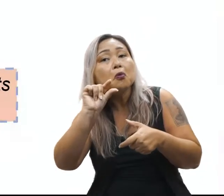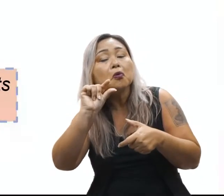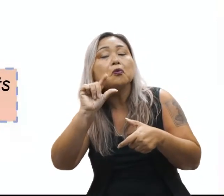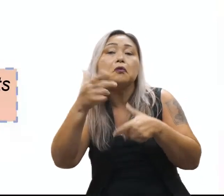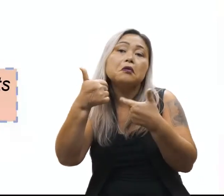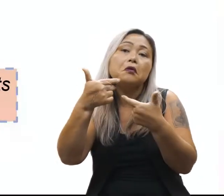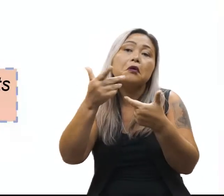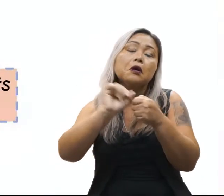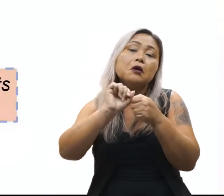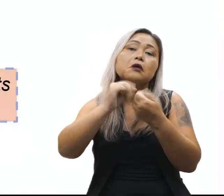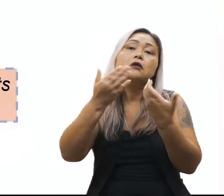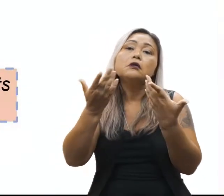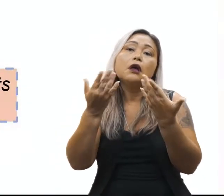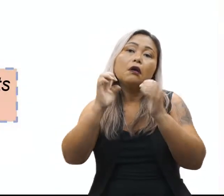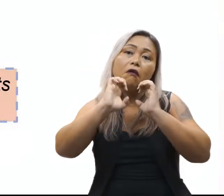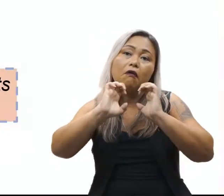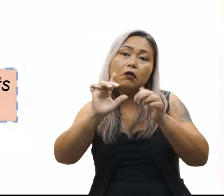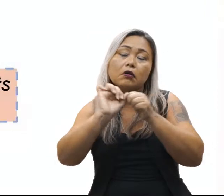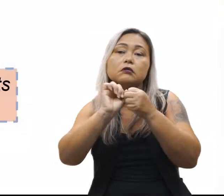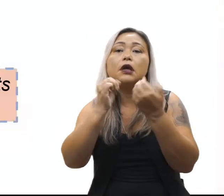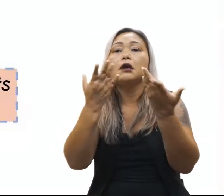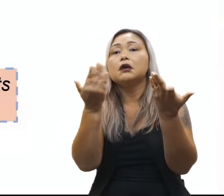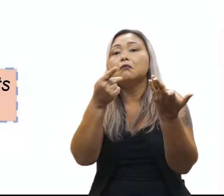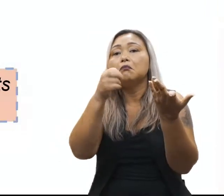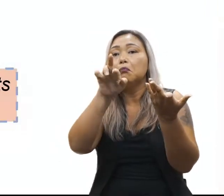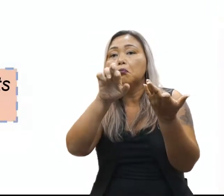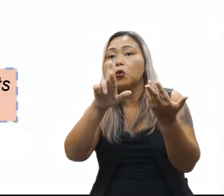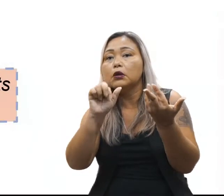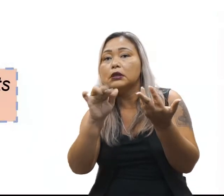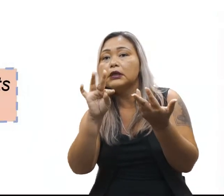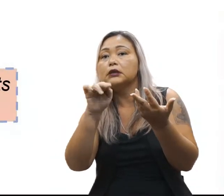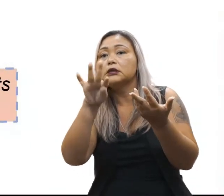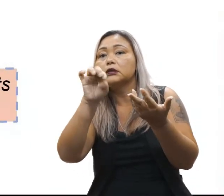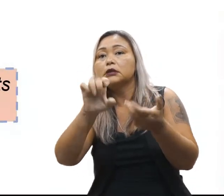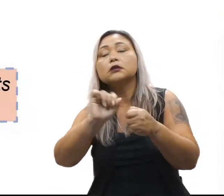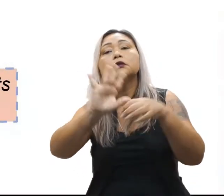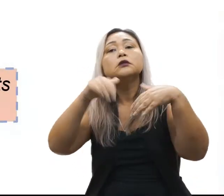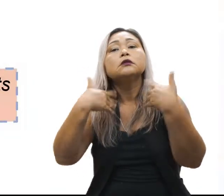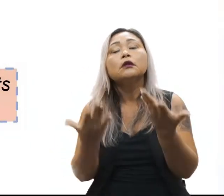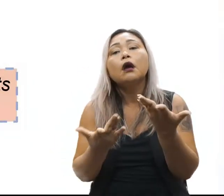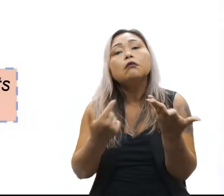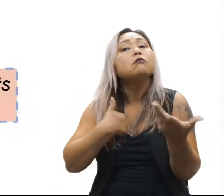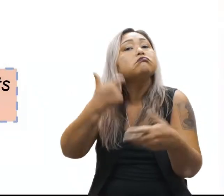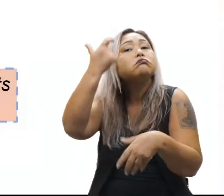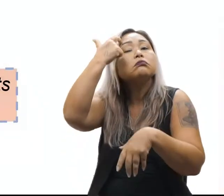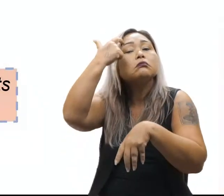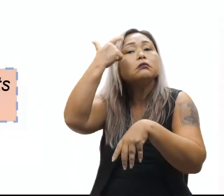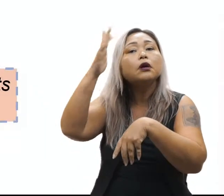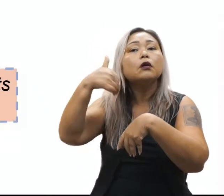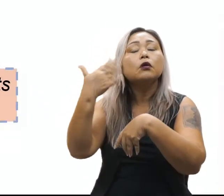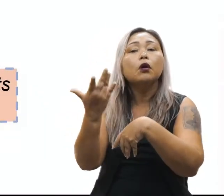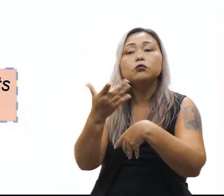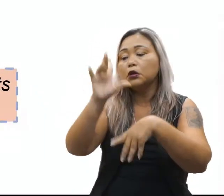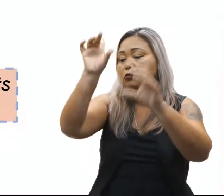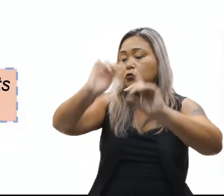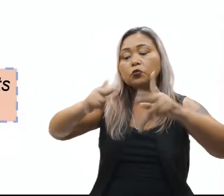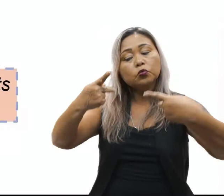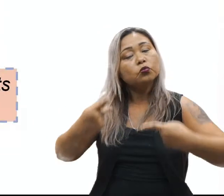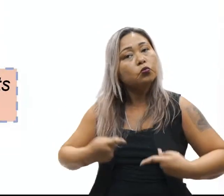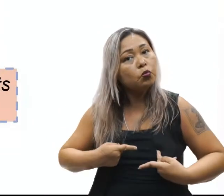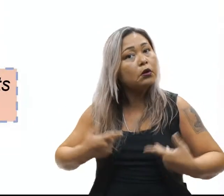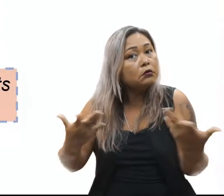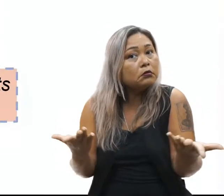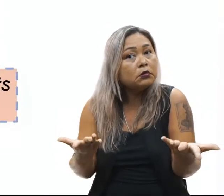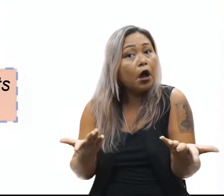os evangélicos, né, protestantes. Então, assim, a ideia de direitos humanos nesse momento aí